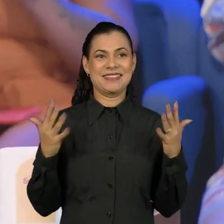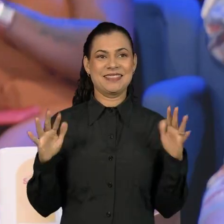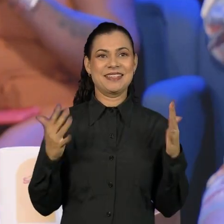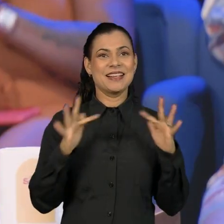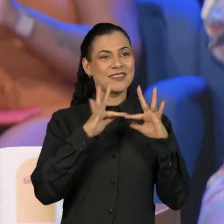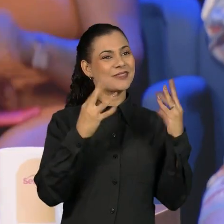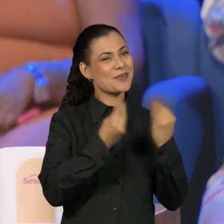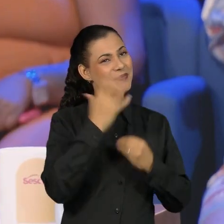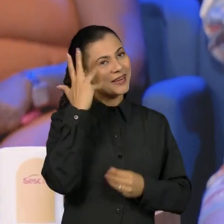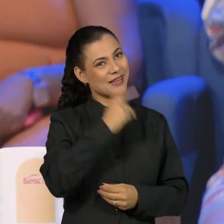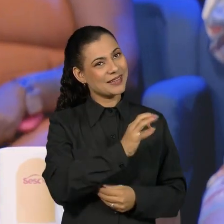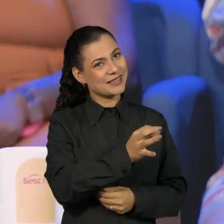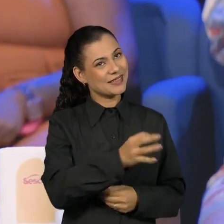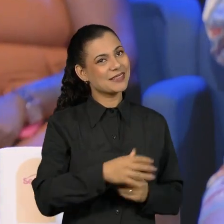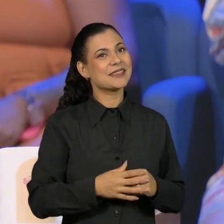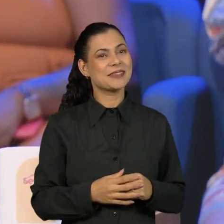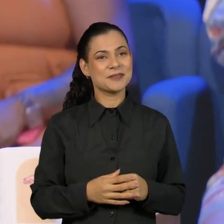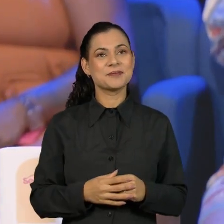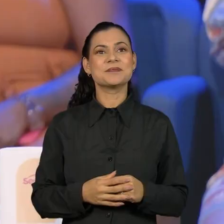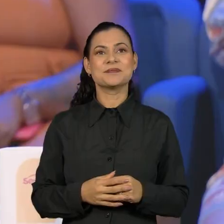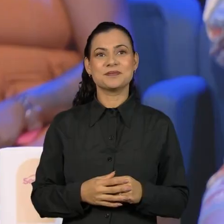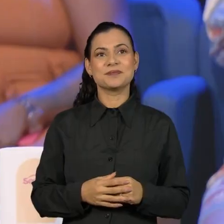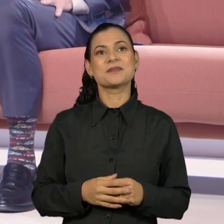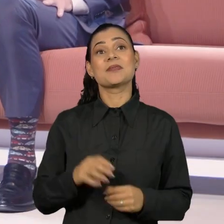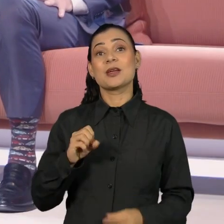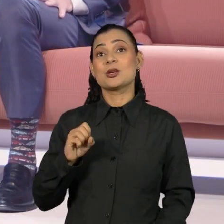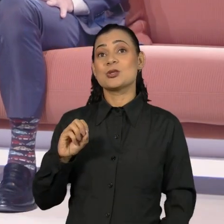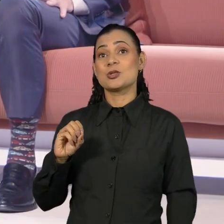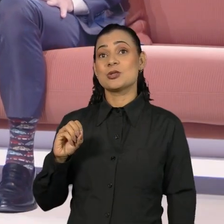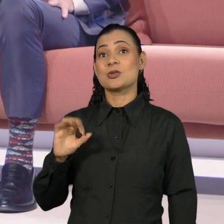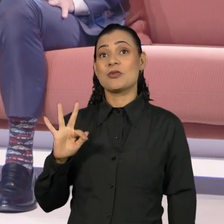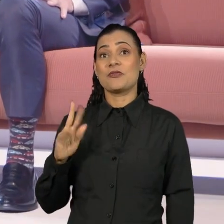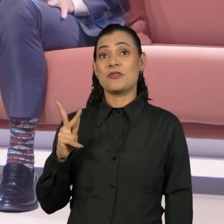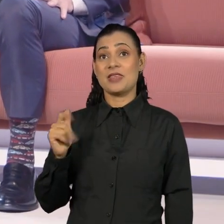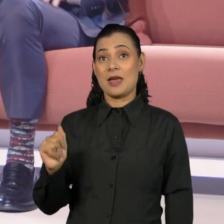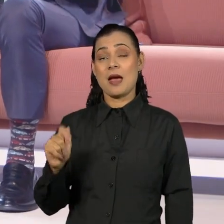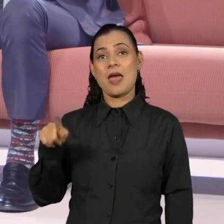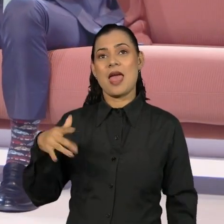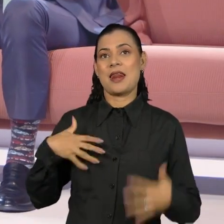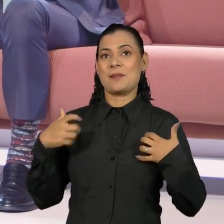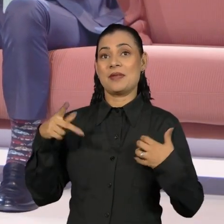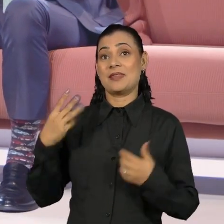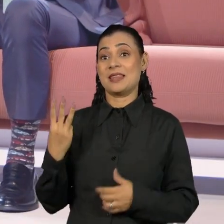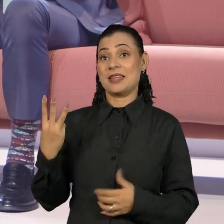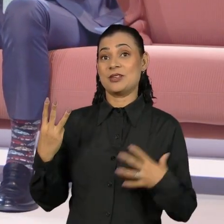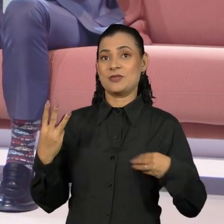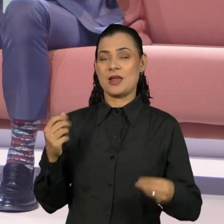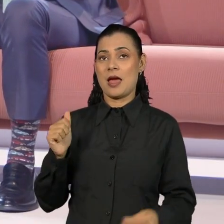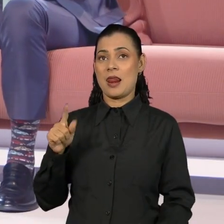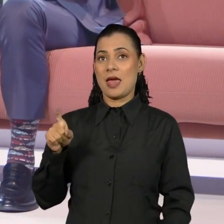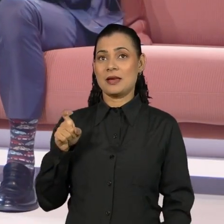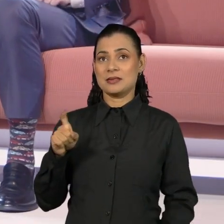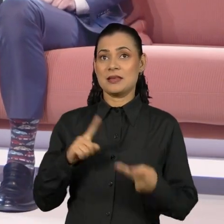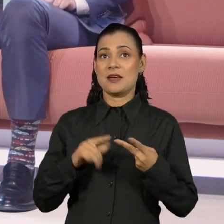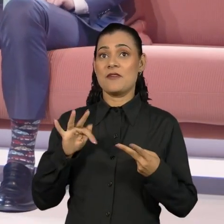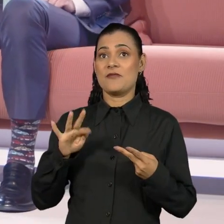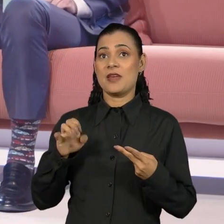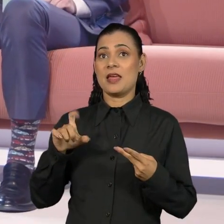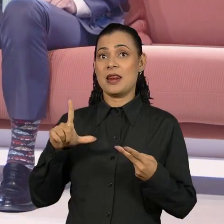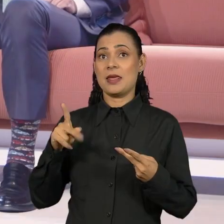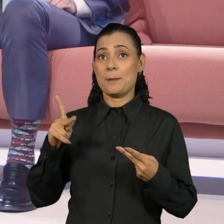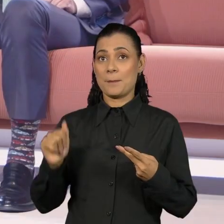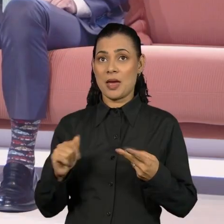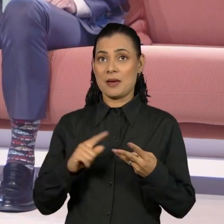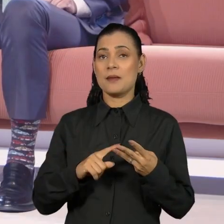Família linda, né? A Sofia é animada, tem 3. É a Alexa, a Filipa e o